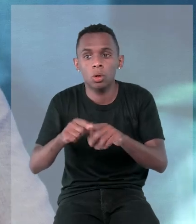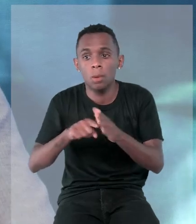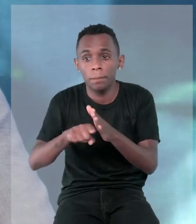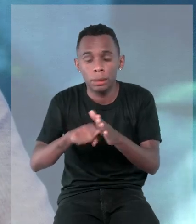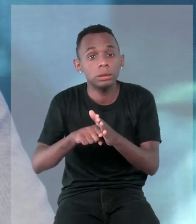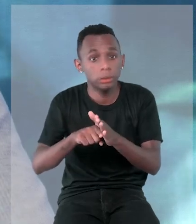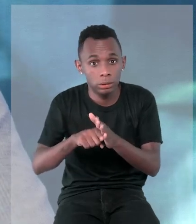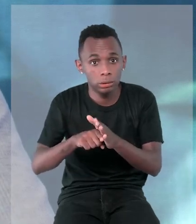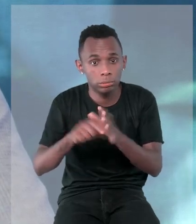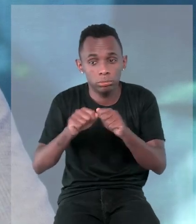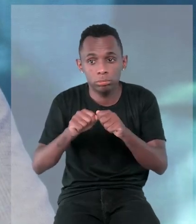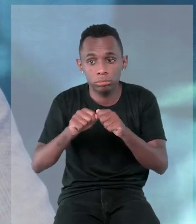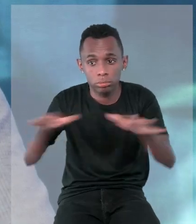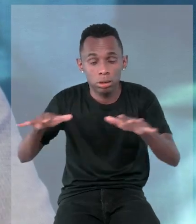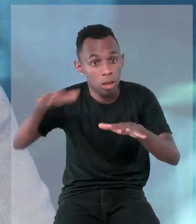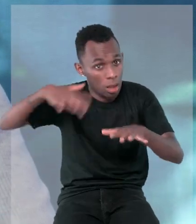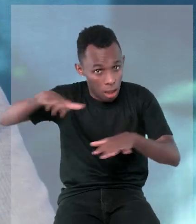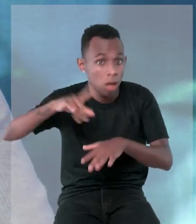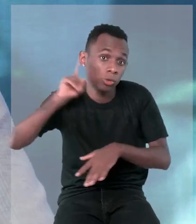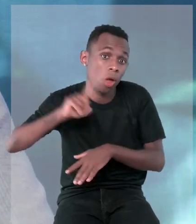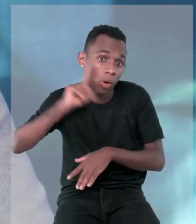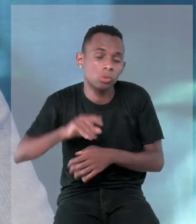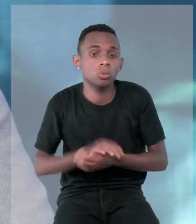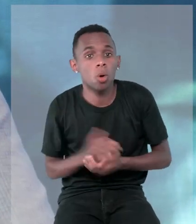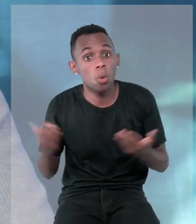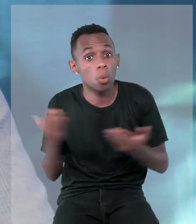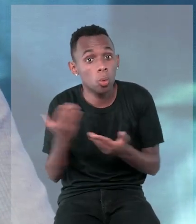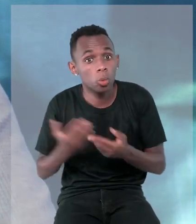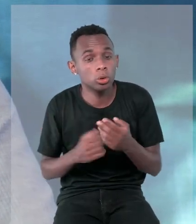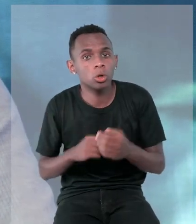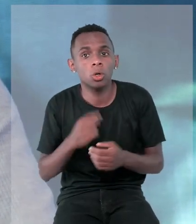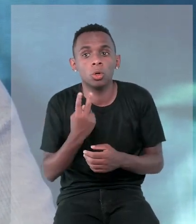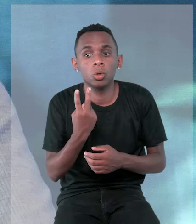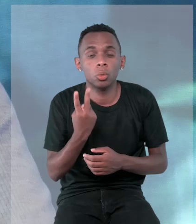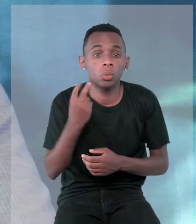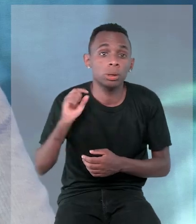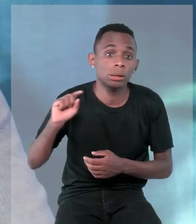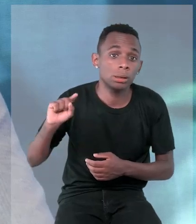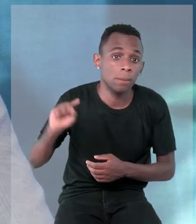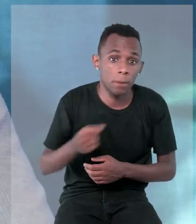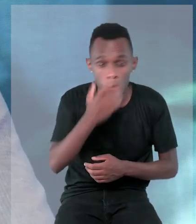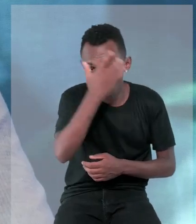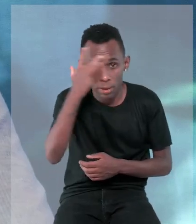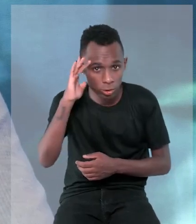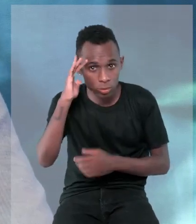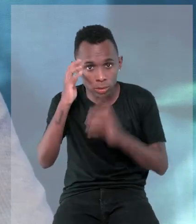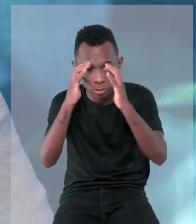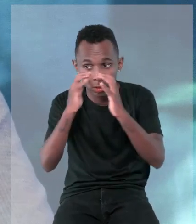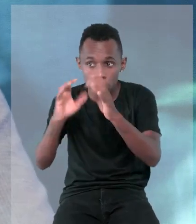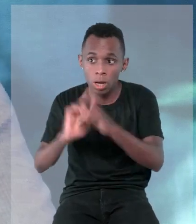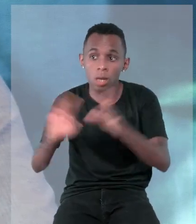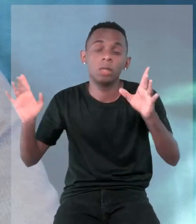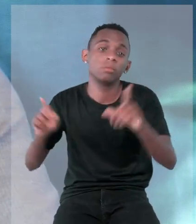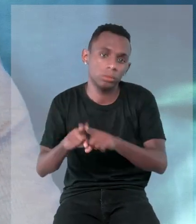espalhou no estado de Kentucky, e hoje já tem 2.500 pessoas que doaram o cérebro para esse